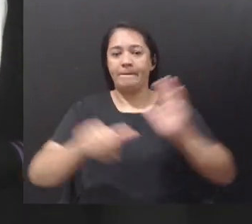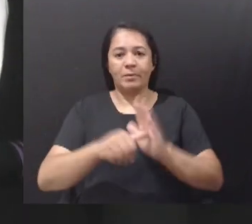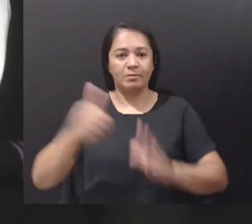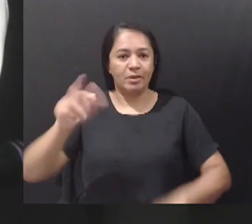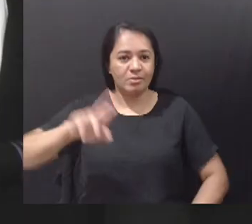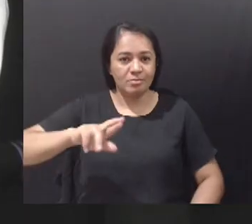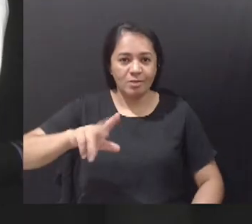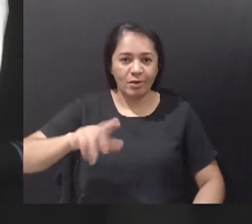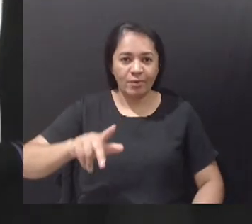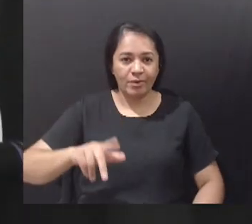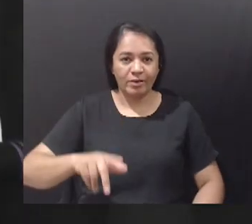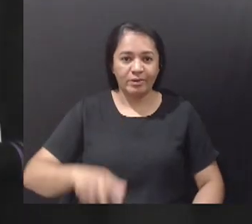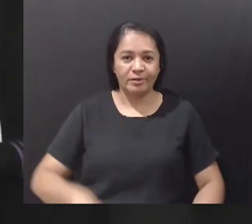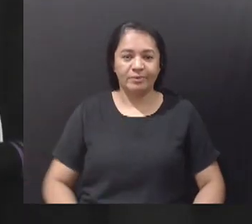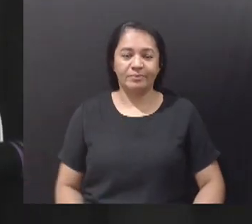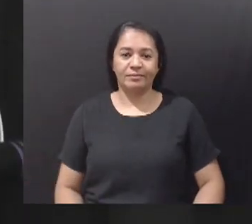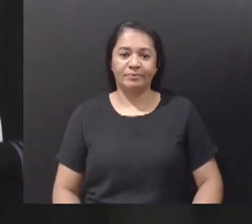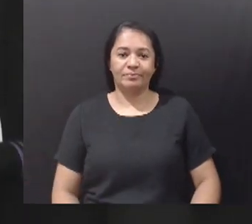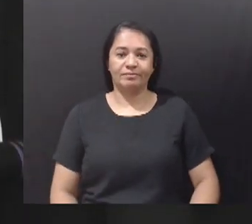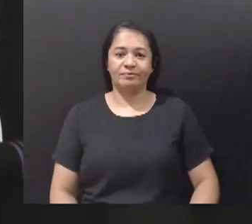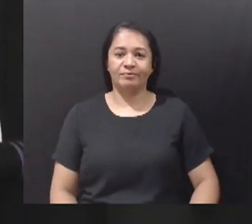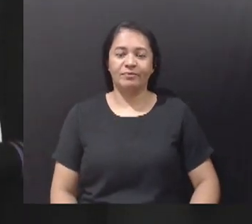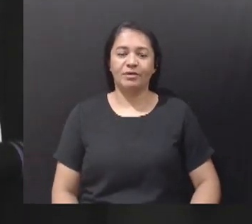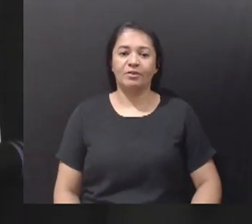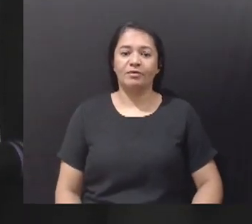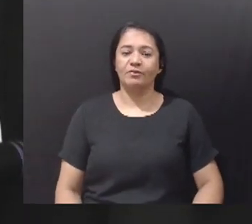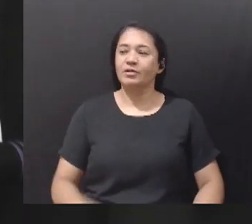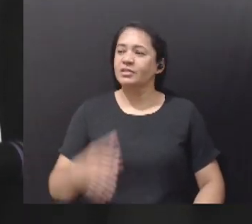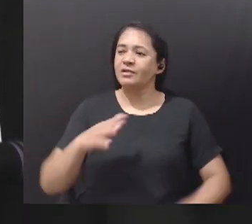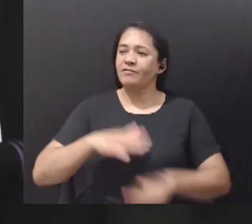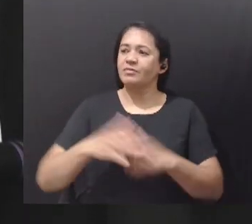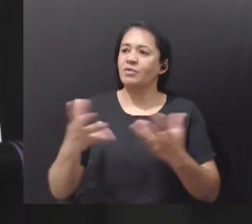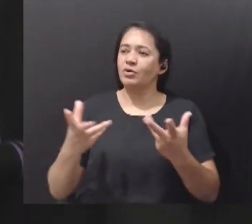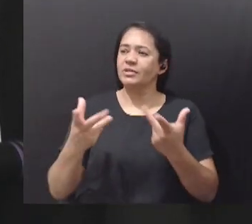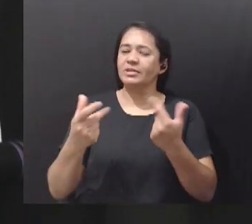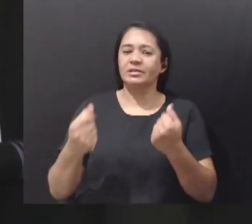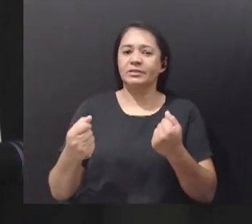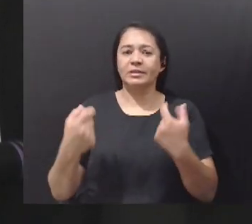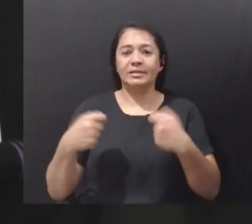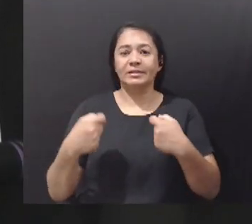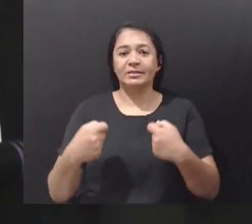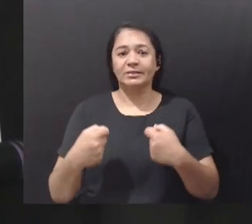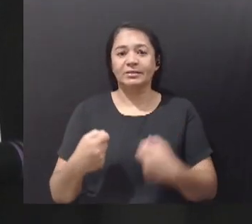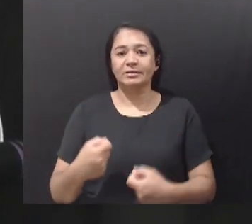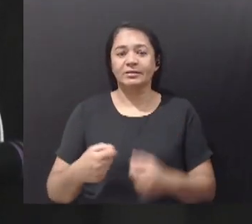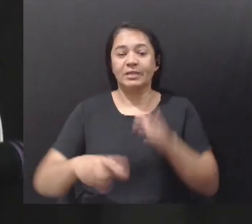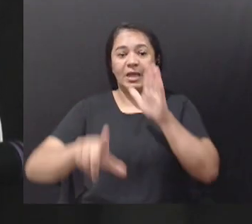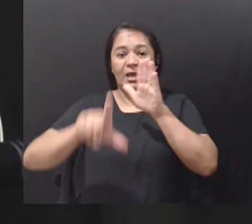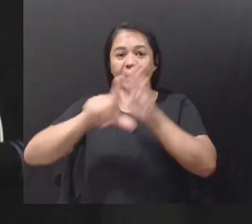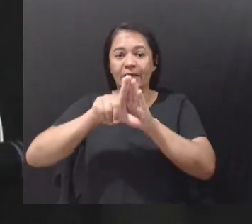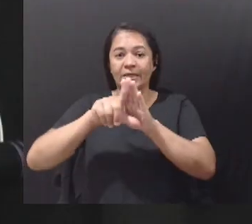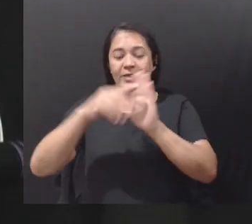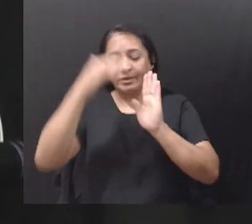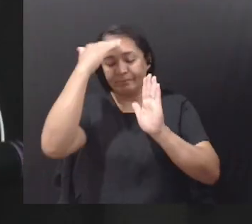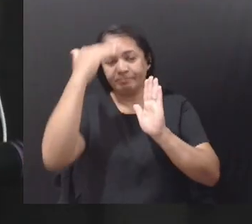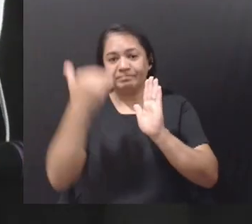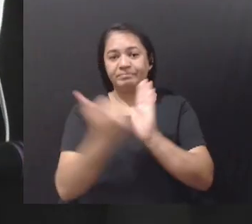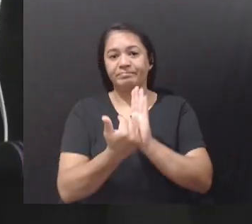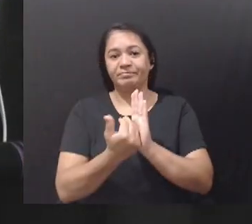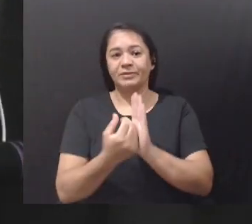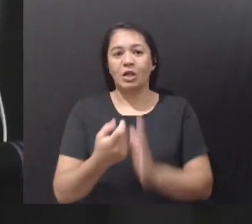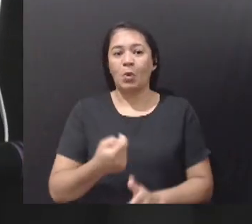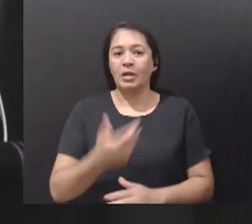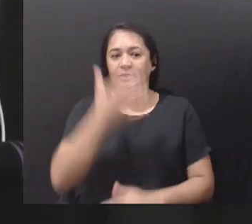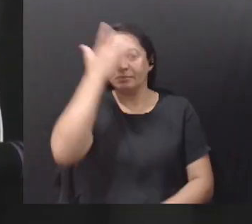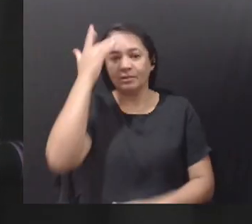no jornal. Sim. Você fez uma coisa linda aqui hoje, necessária, que a lei também incumbe, mas quase ninguém faz, que é